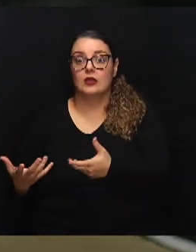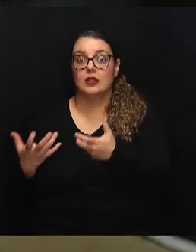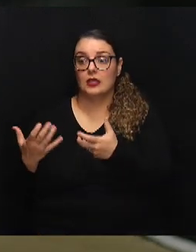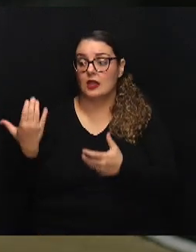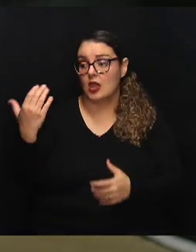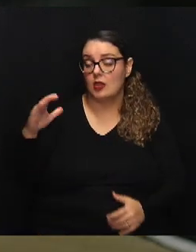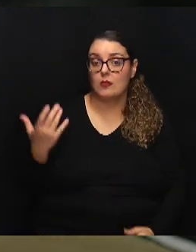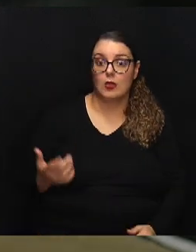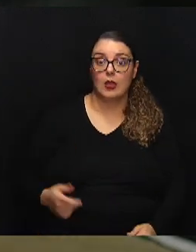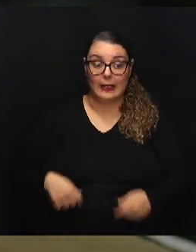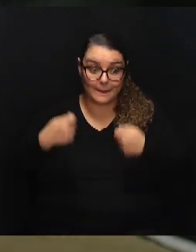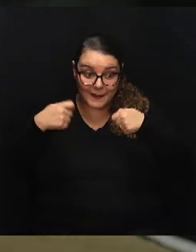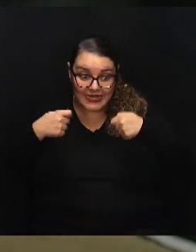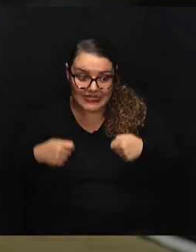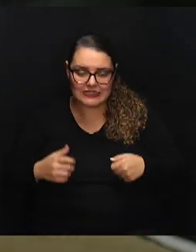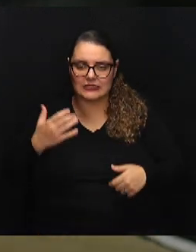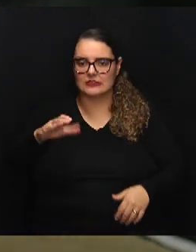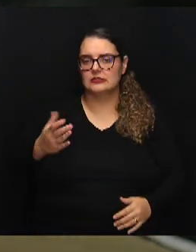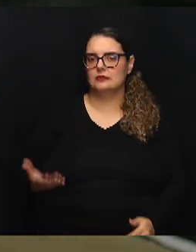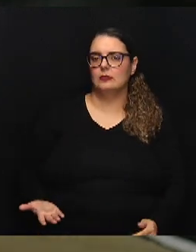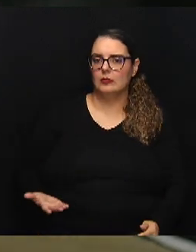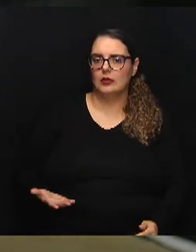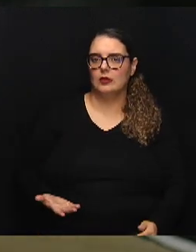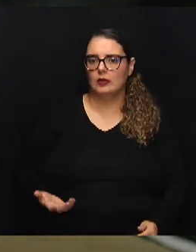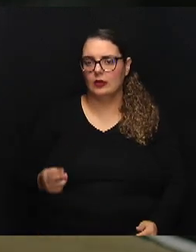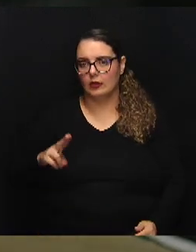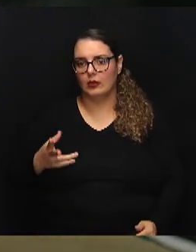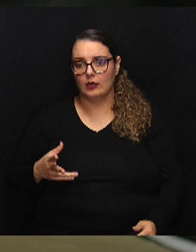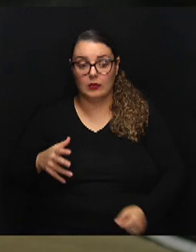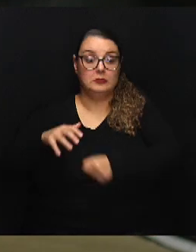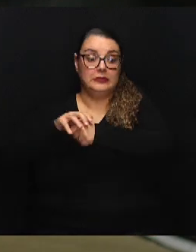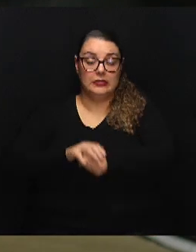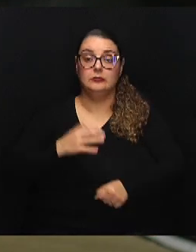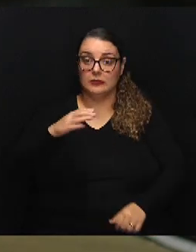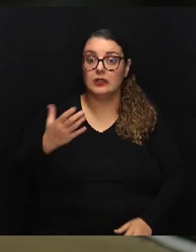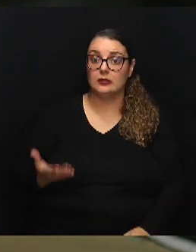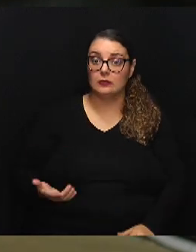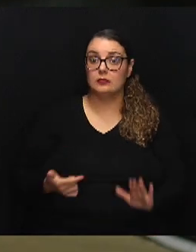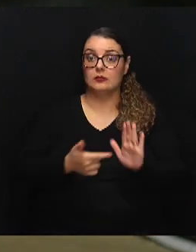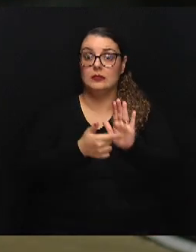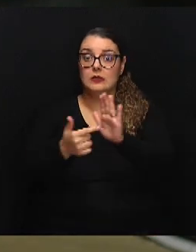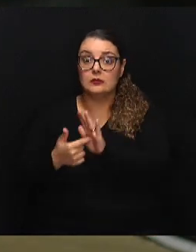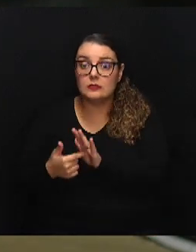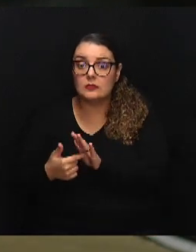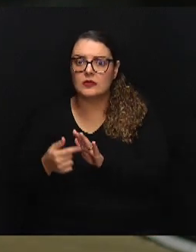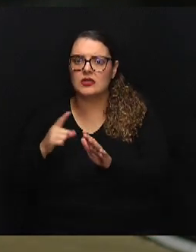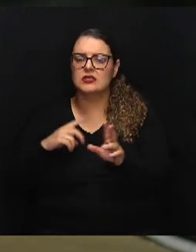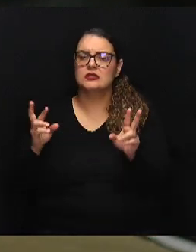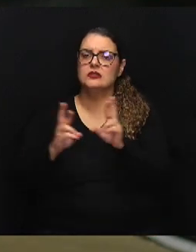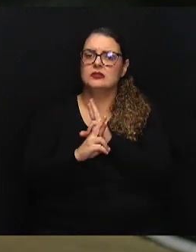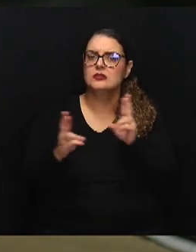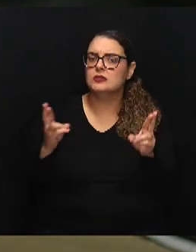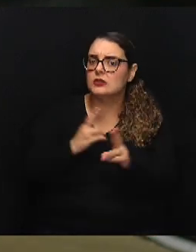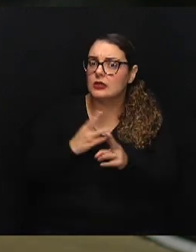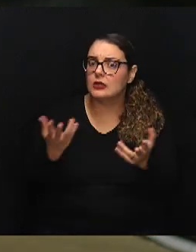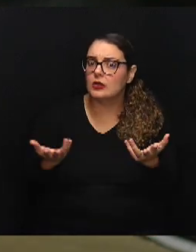postar, ou precisam postar, ou são pressionados a postar para mostrar que estão tendo um